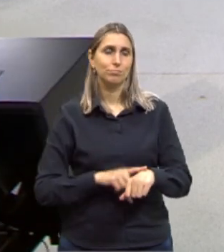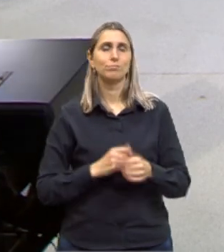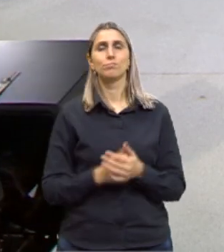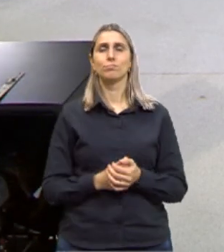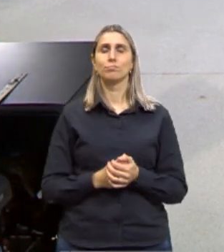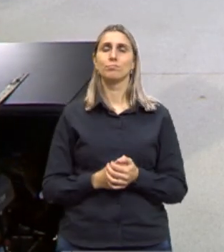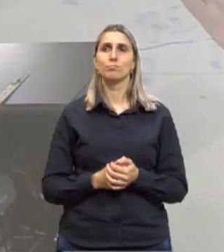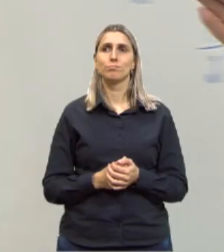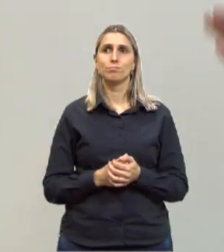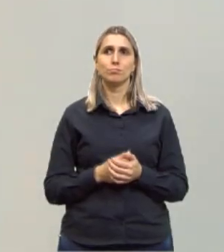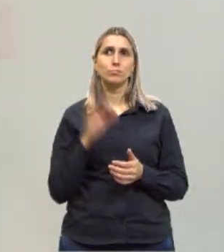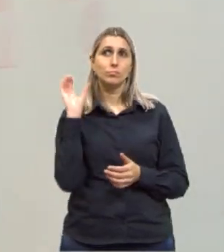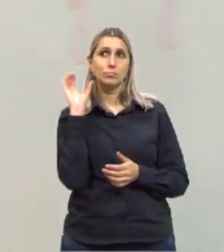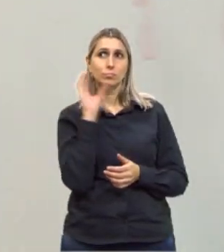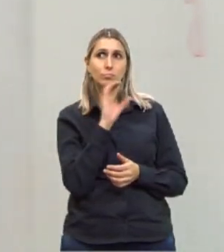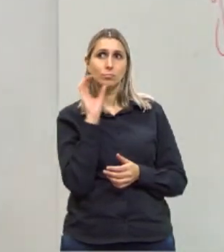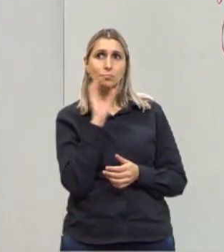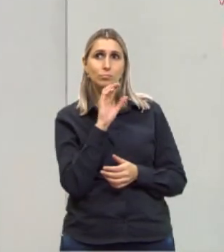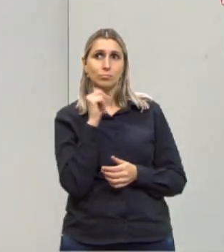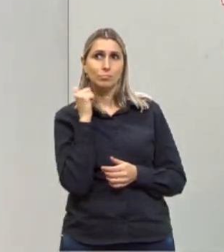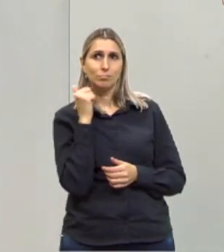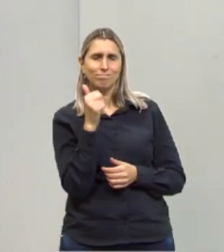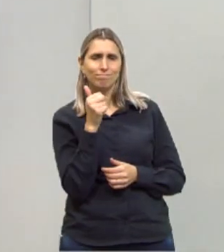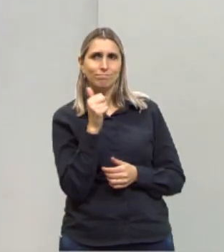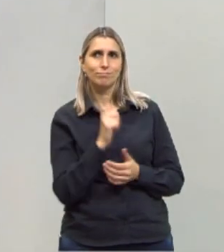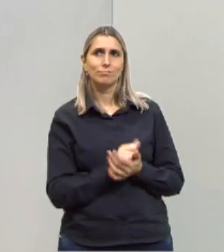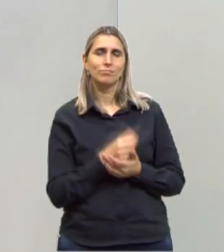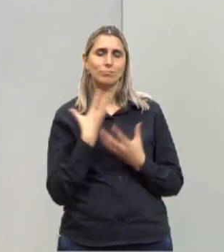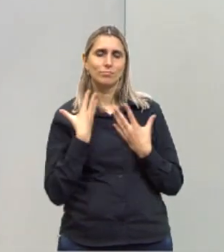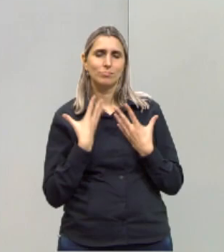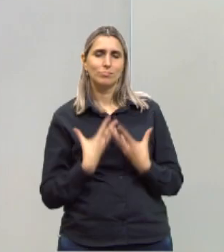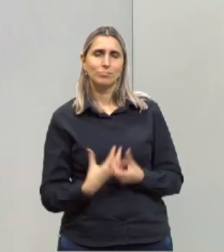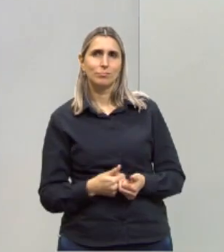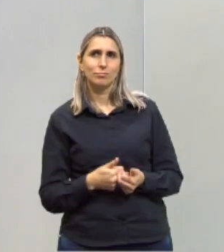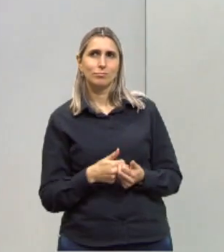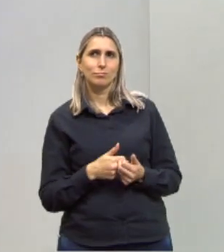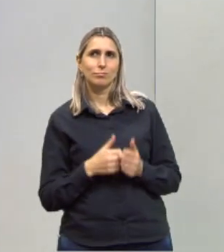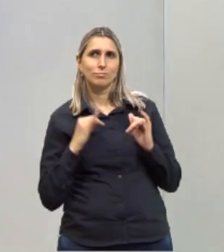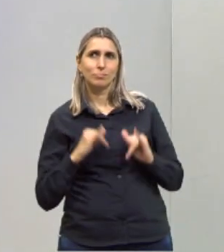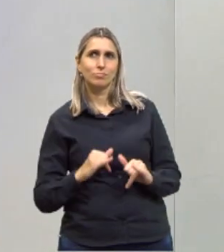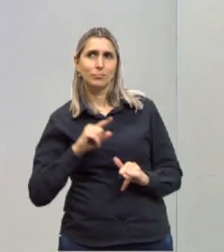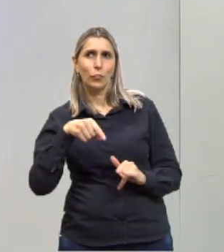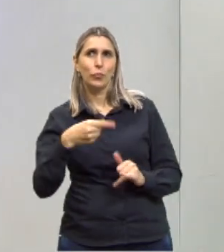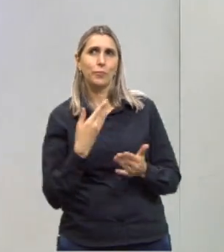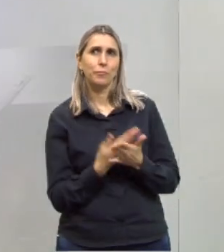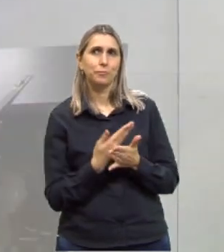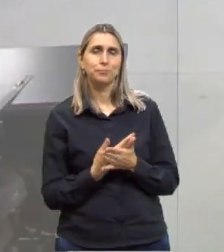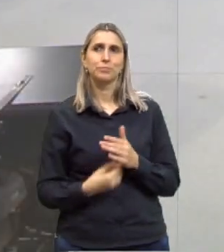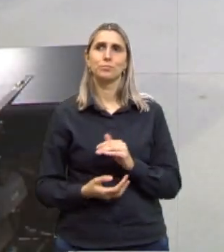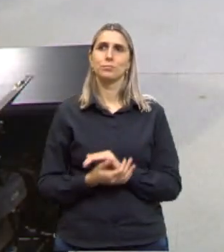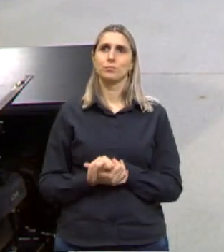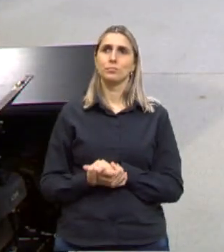Então, assim, no rapidão, fiquem bem, descansem e até a nossa próxima aula.